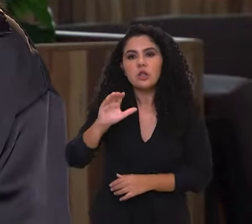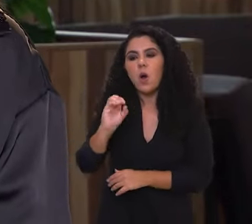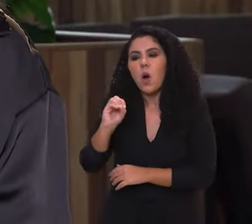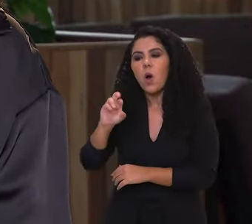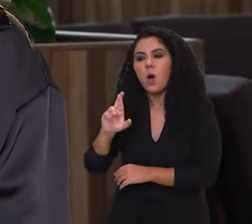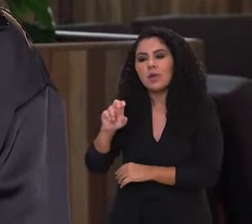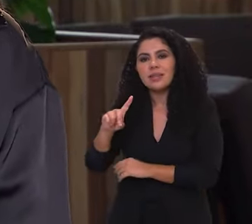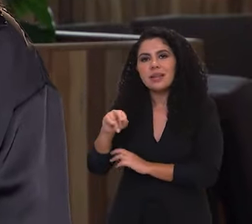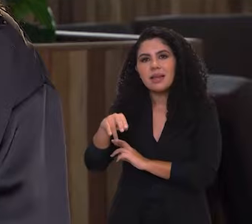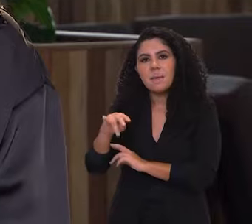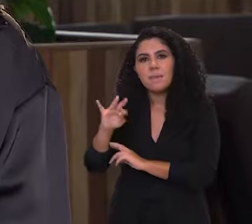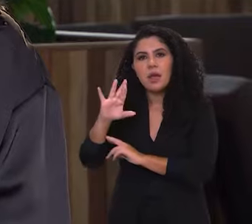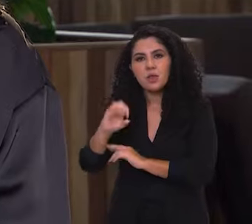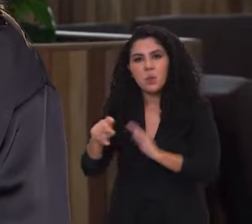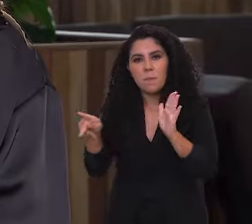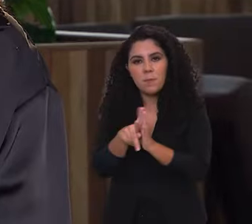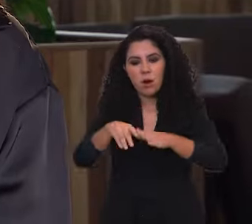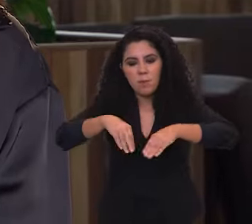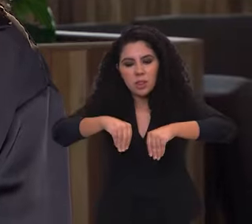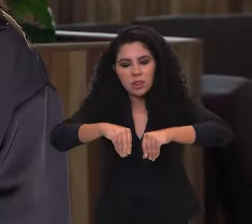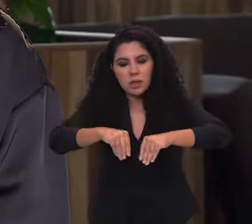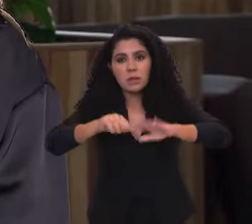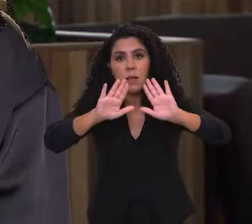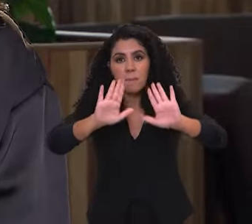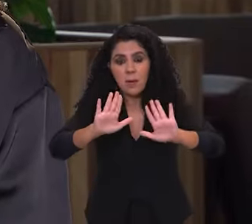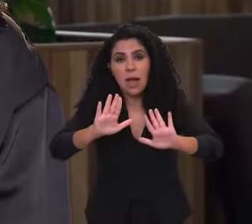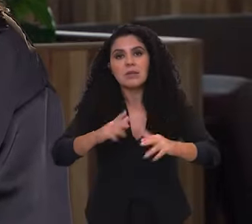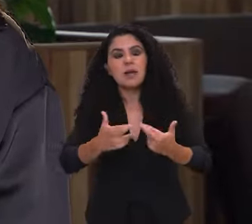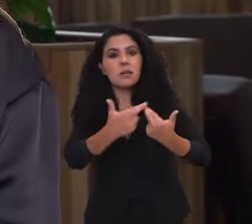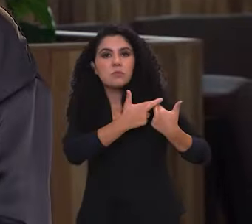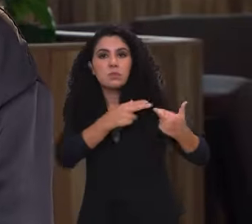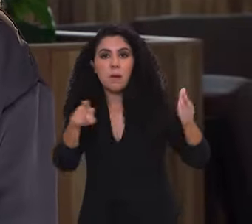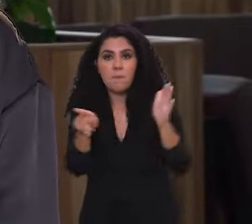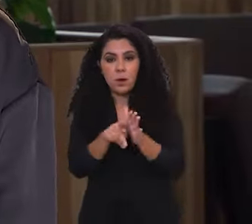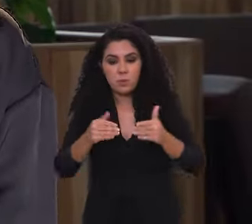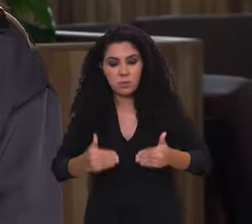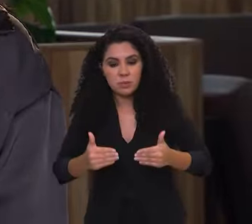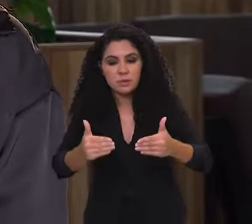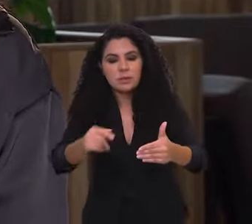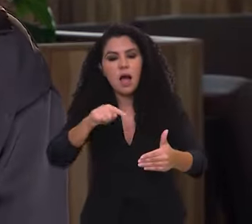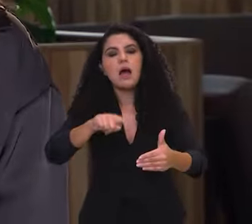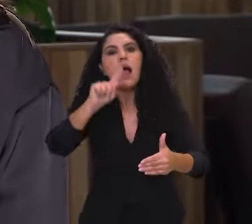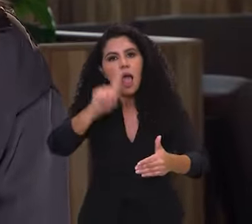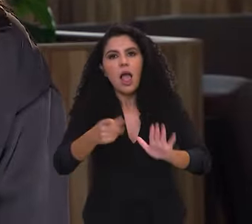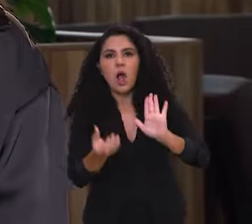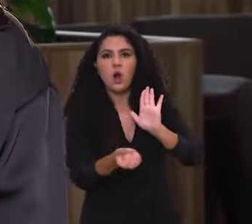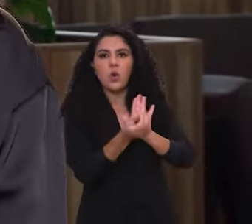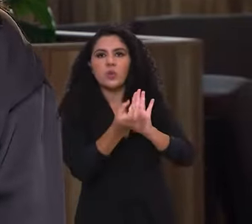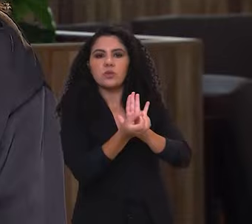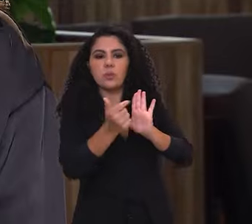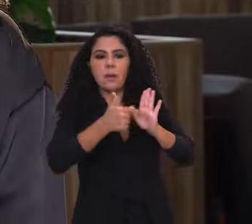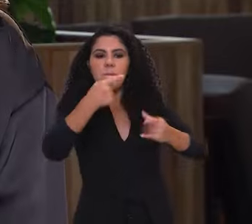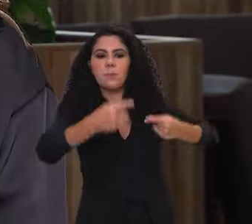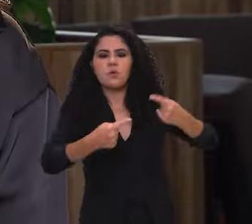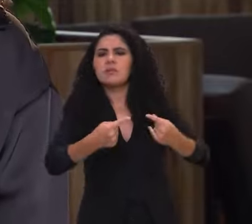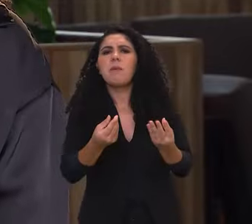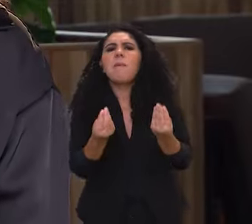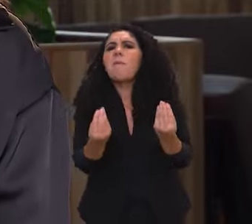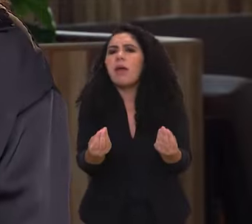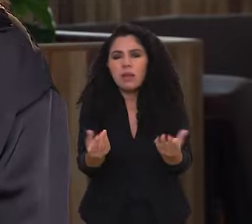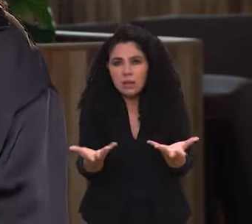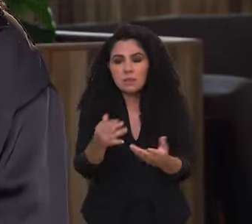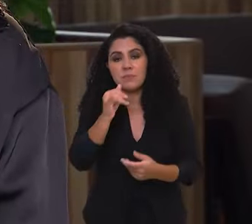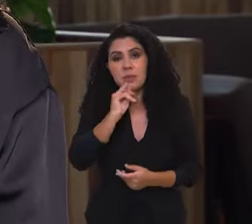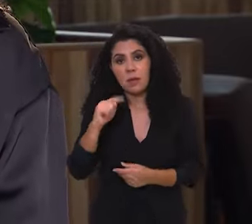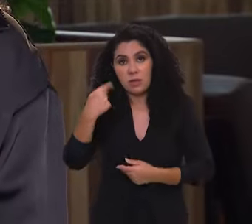do território. E o propósito do Ministério, a competência do Ministério é construir essa política. E para que ela serve, né?